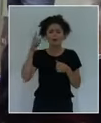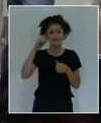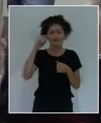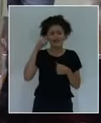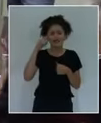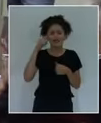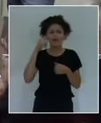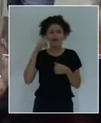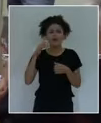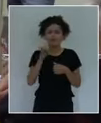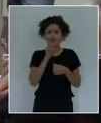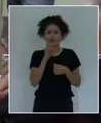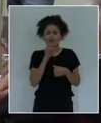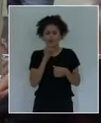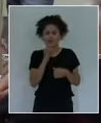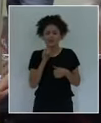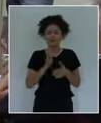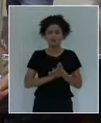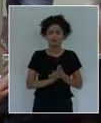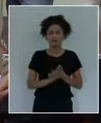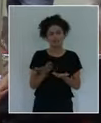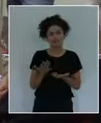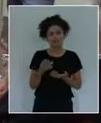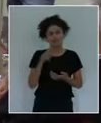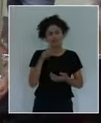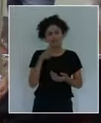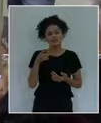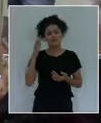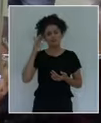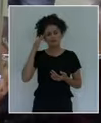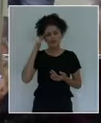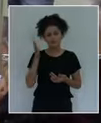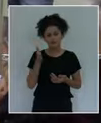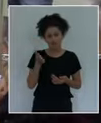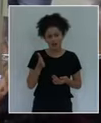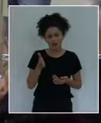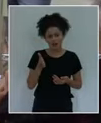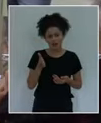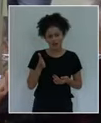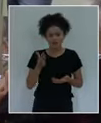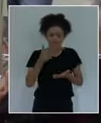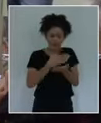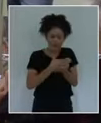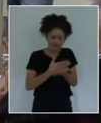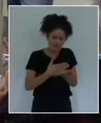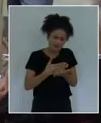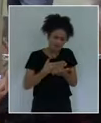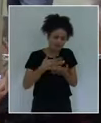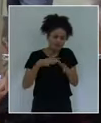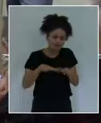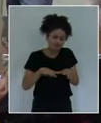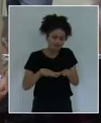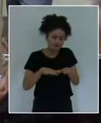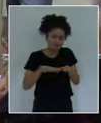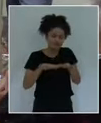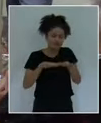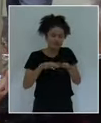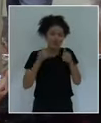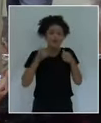exemplo. Vocês sabem que o negócio está começando a encher e tem que avisar o